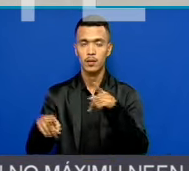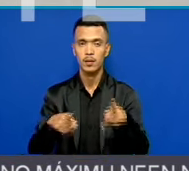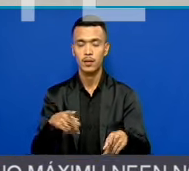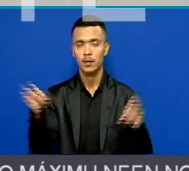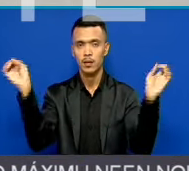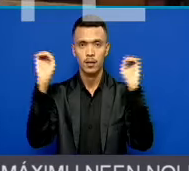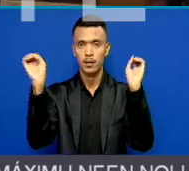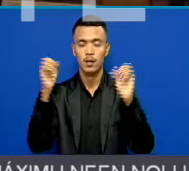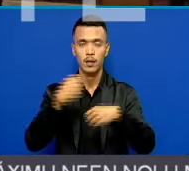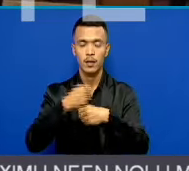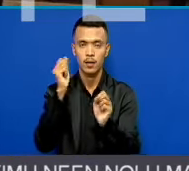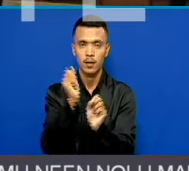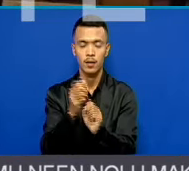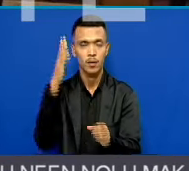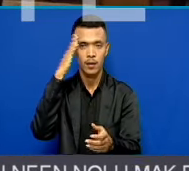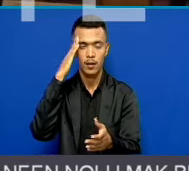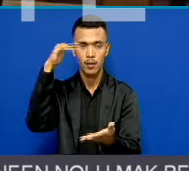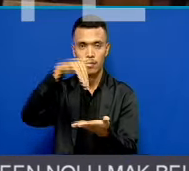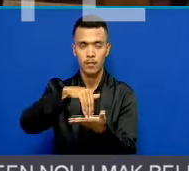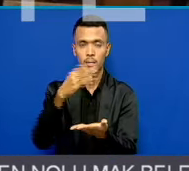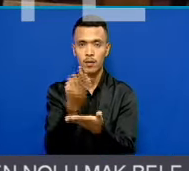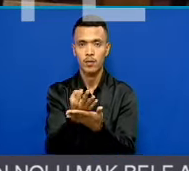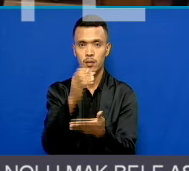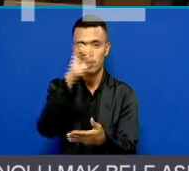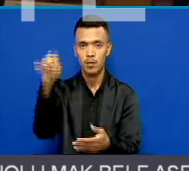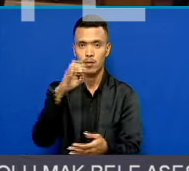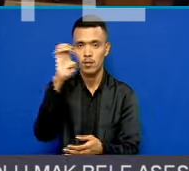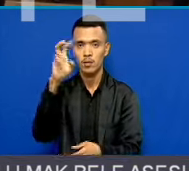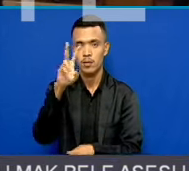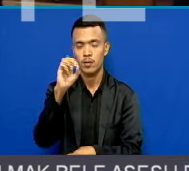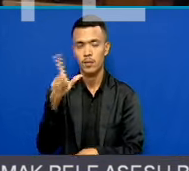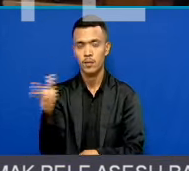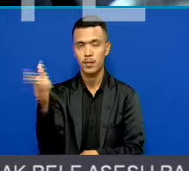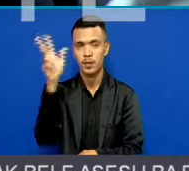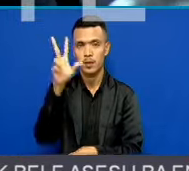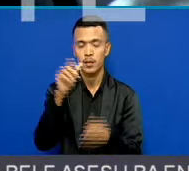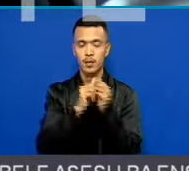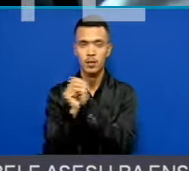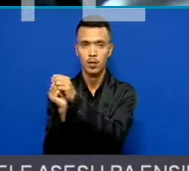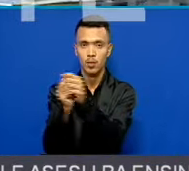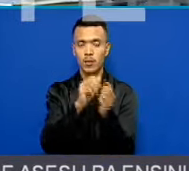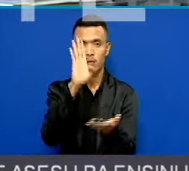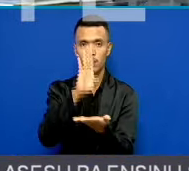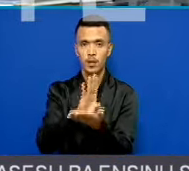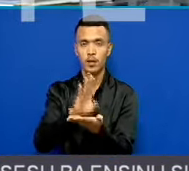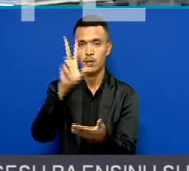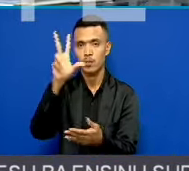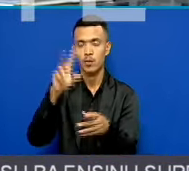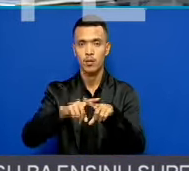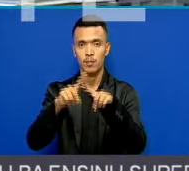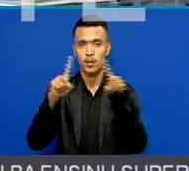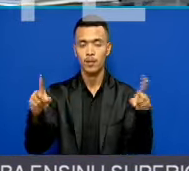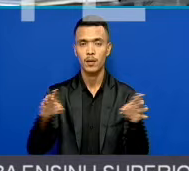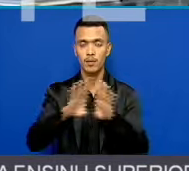la konsege halo. Recorda katak, orçamento geral estado Rihungrua Rua Nullu Resentolu, romontante bilhão tolu resin, mas bem, e